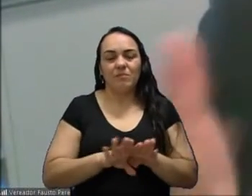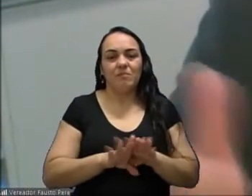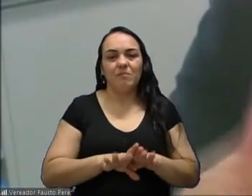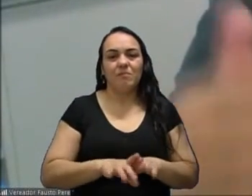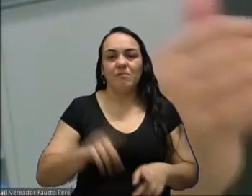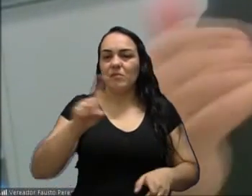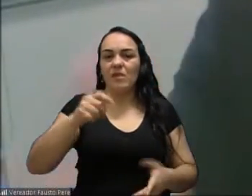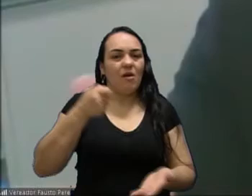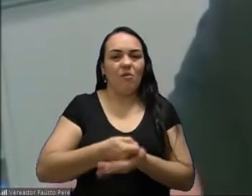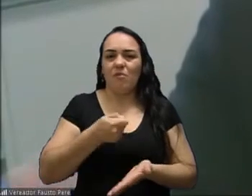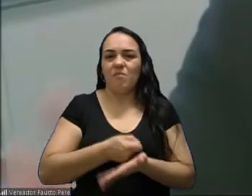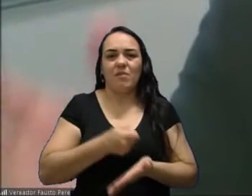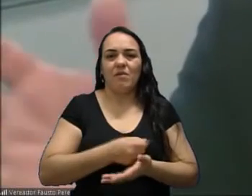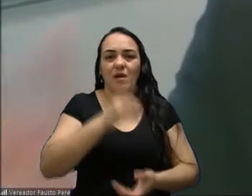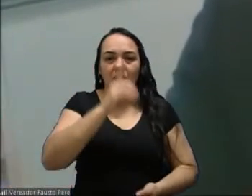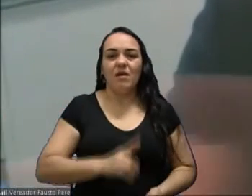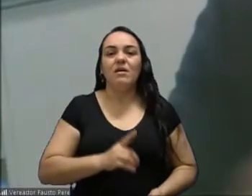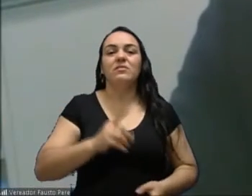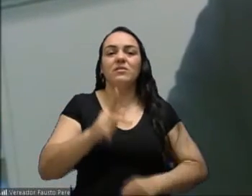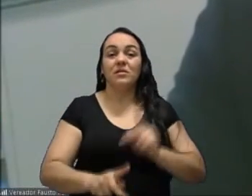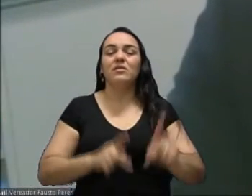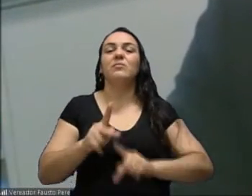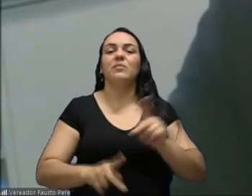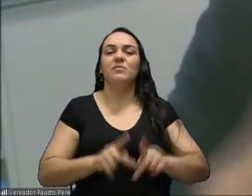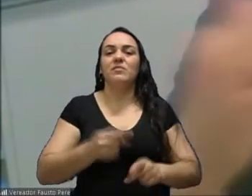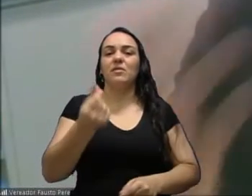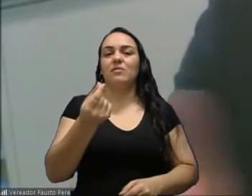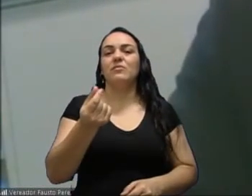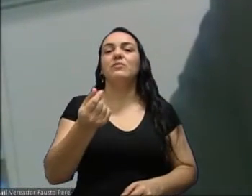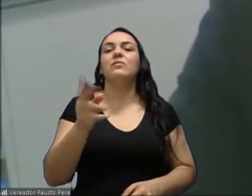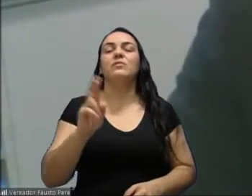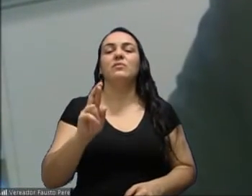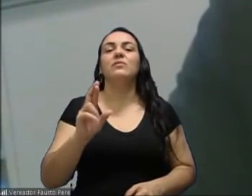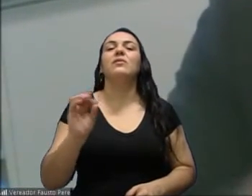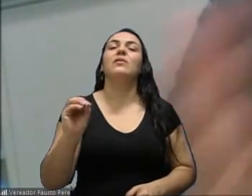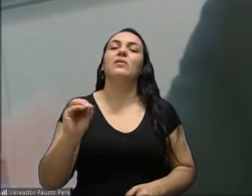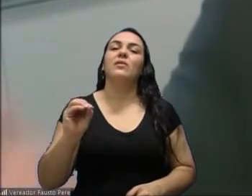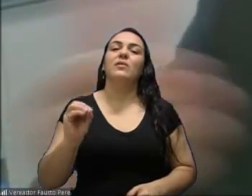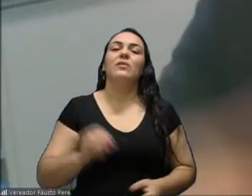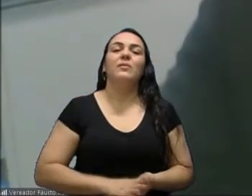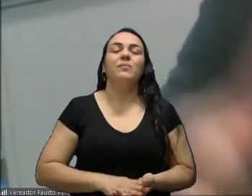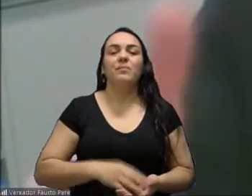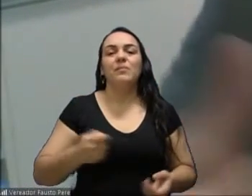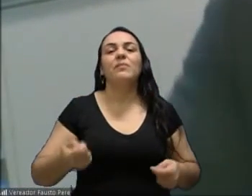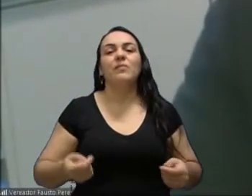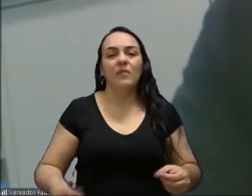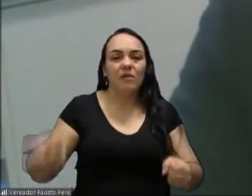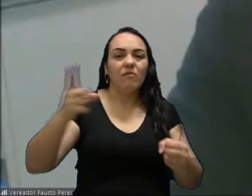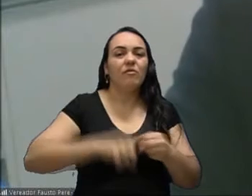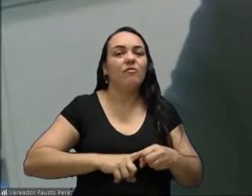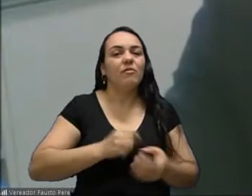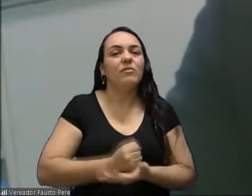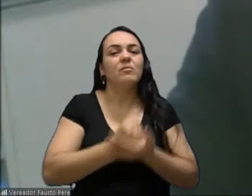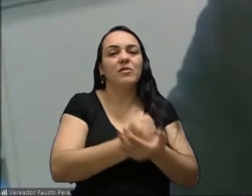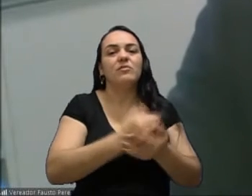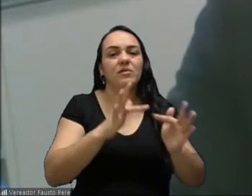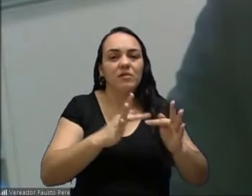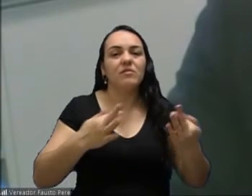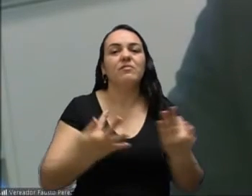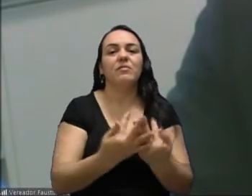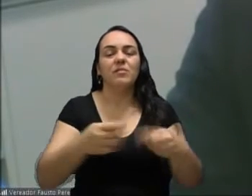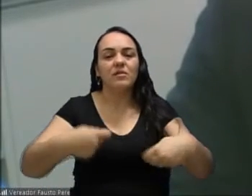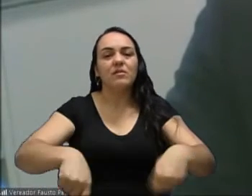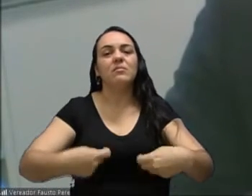de obrigação é um direito da população que é o dinheiro dessa população que foi revertida pelos impostos que pode hoje estar voltando e auxiliando essas